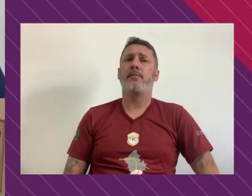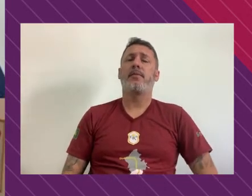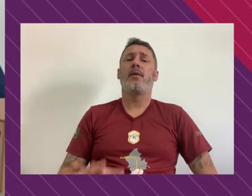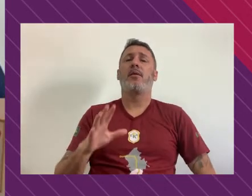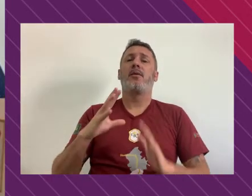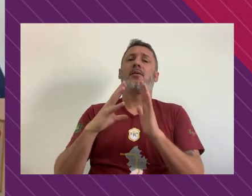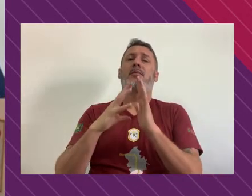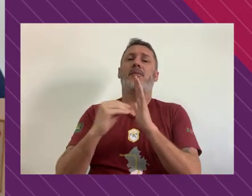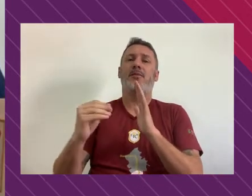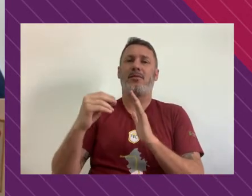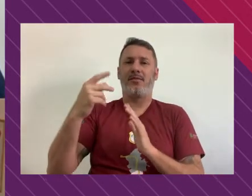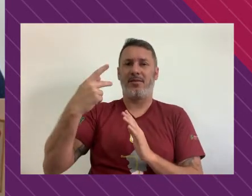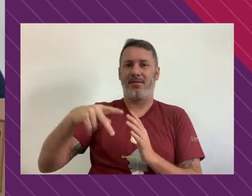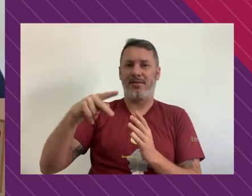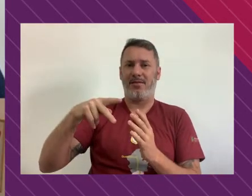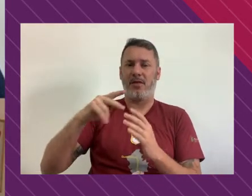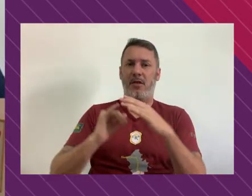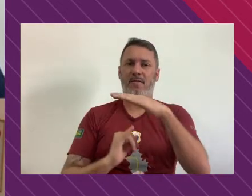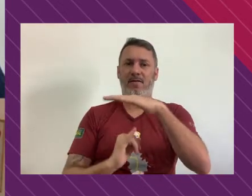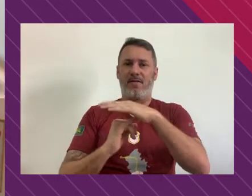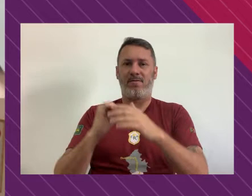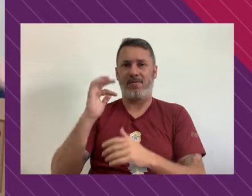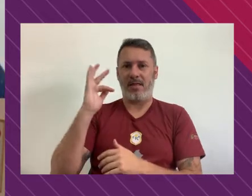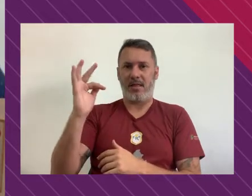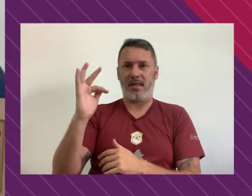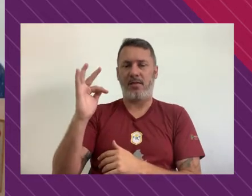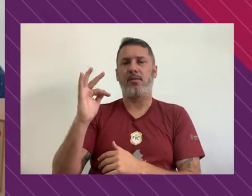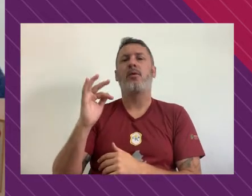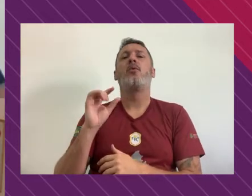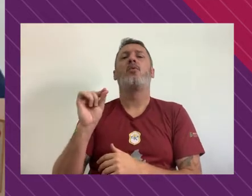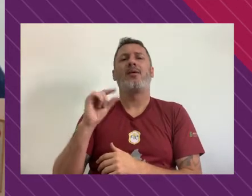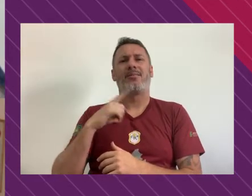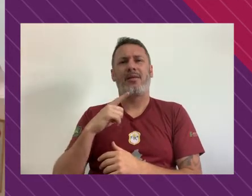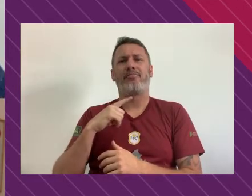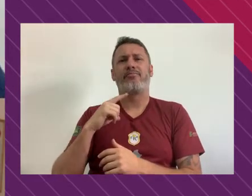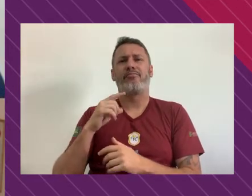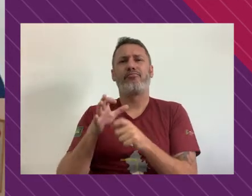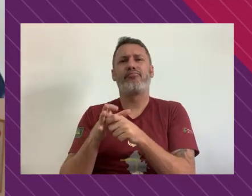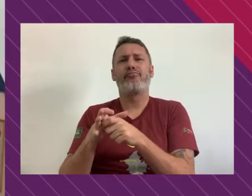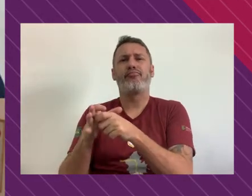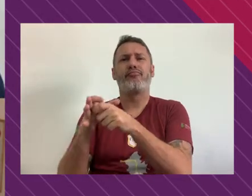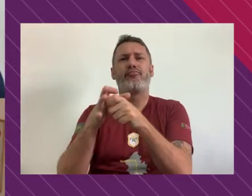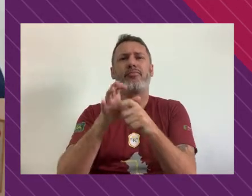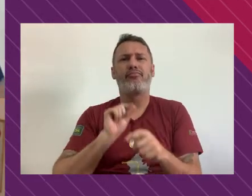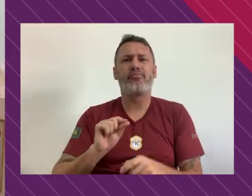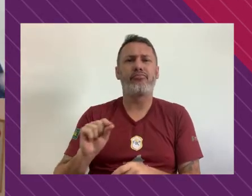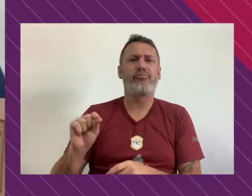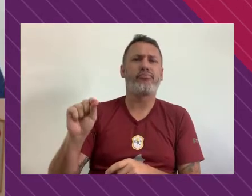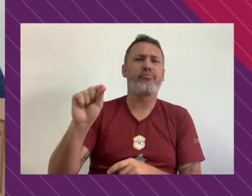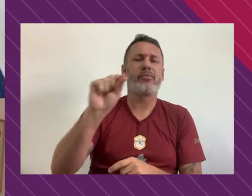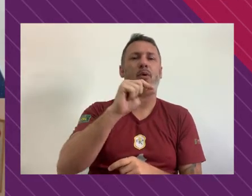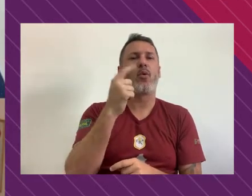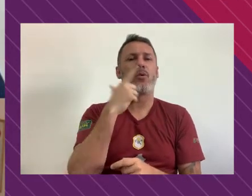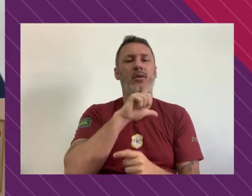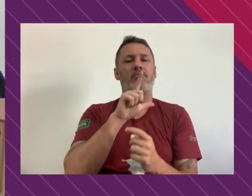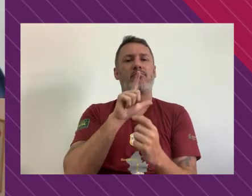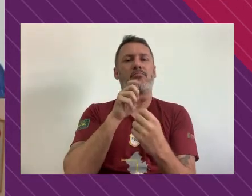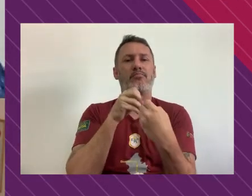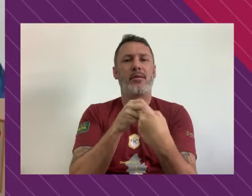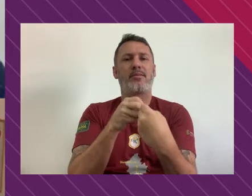educacional do Instituto Federal, por ser uma instituição que tem foco em territórios, né, pela sua capilaridade, pela sua proximidade